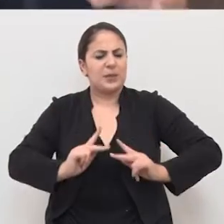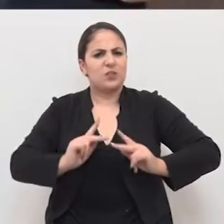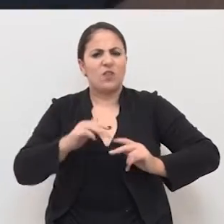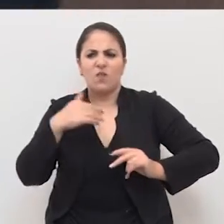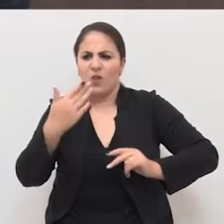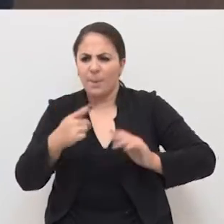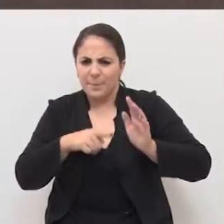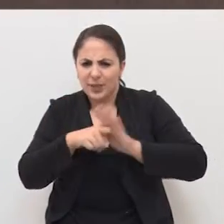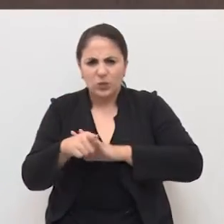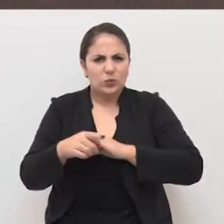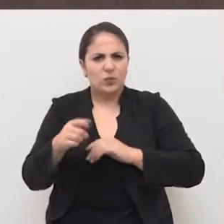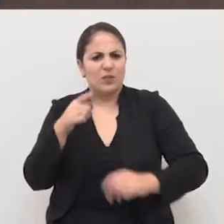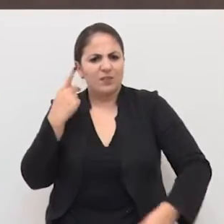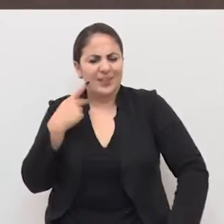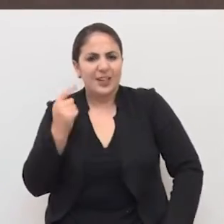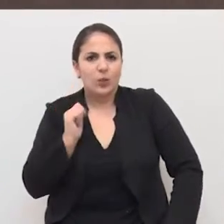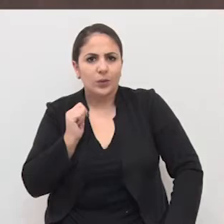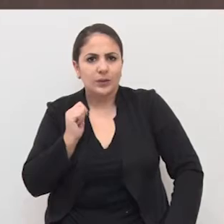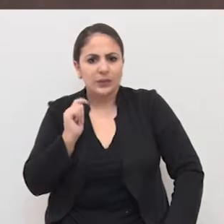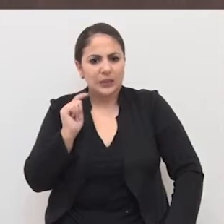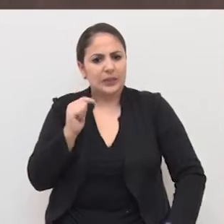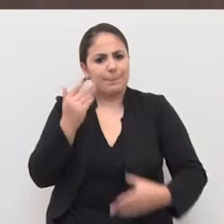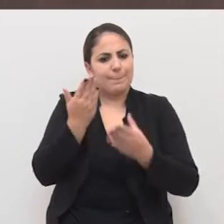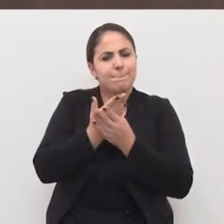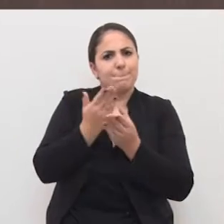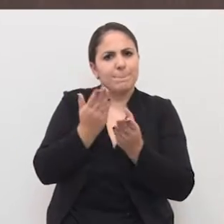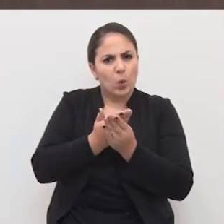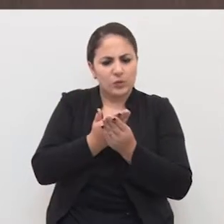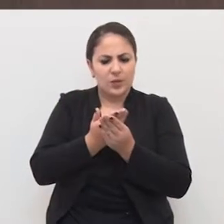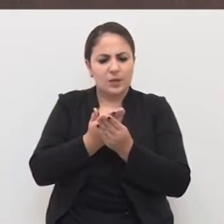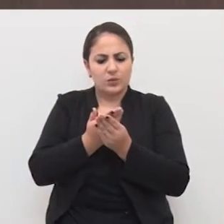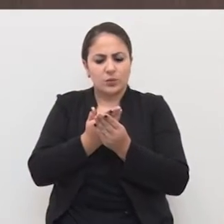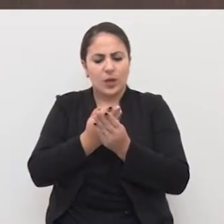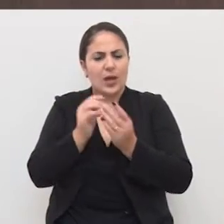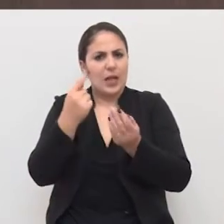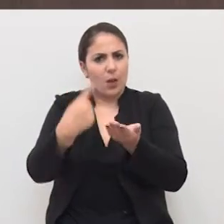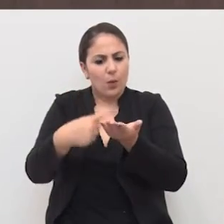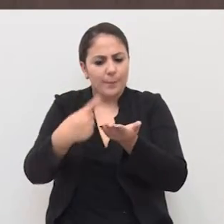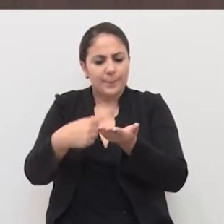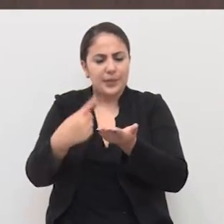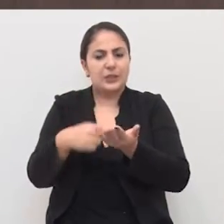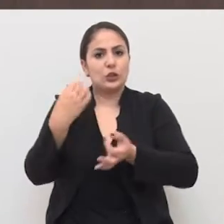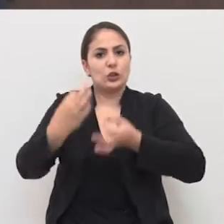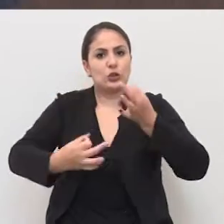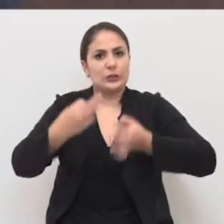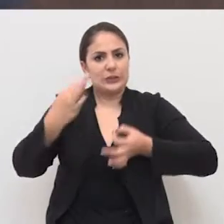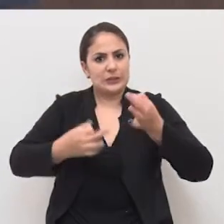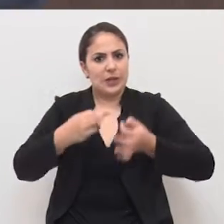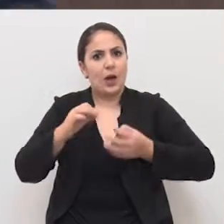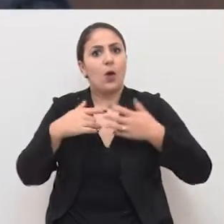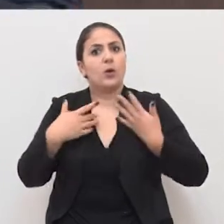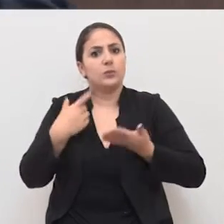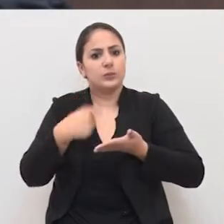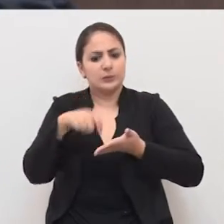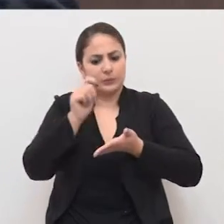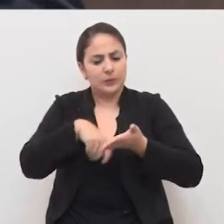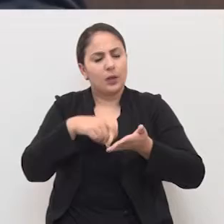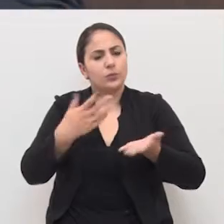perguntam, mas então, vereador, aquele processo lá, aquele acordo extrajudicial, então foi